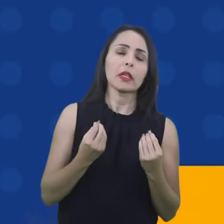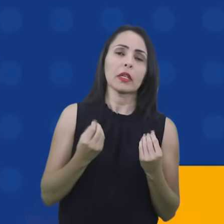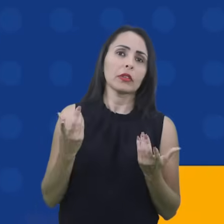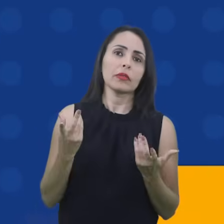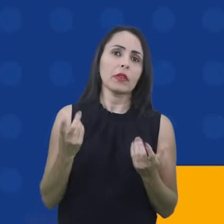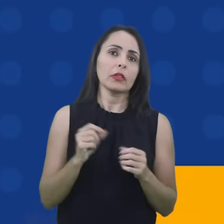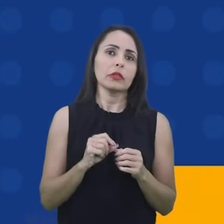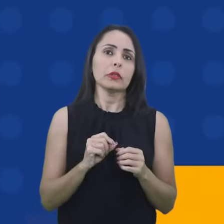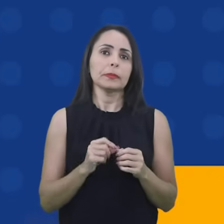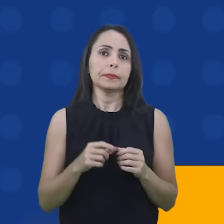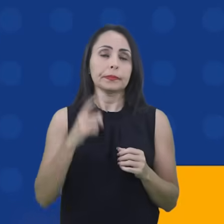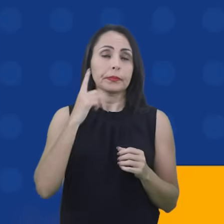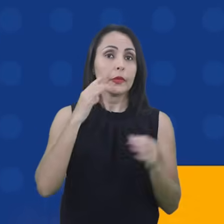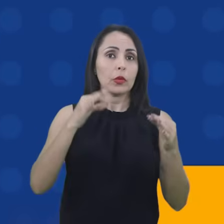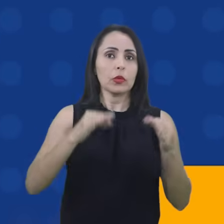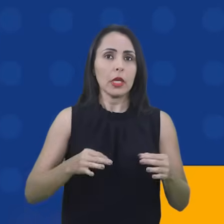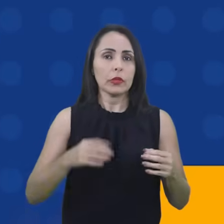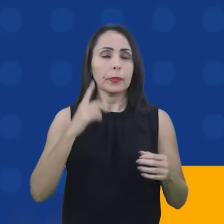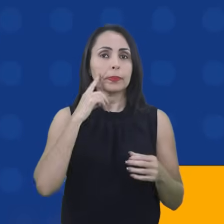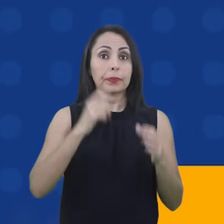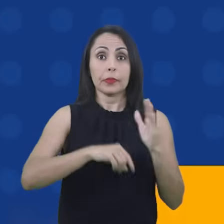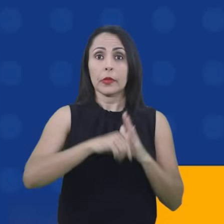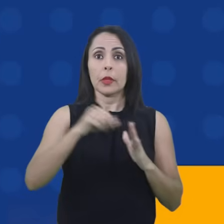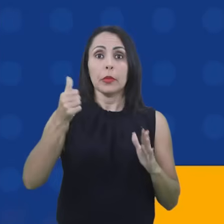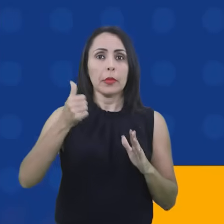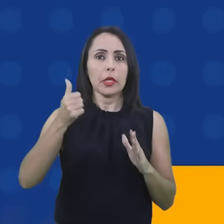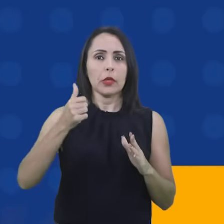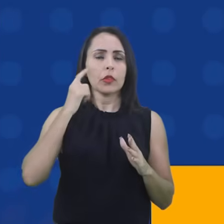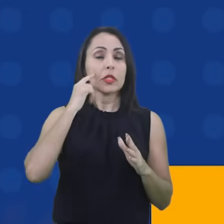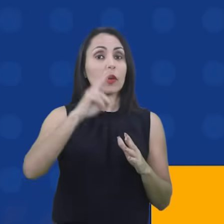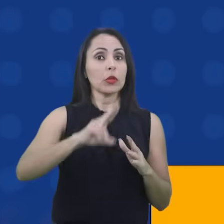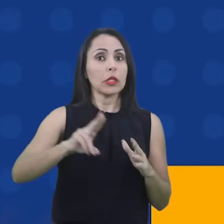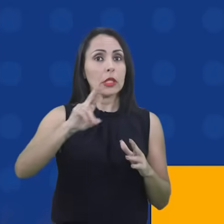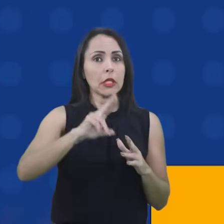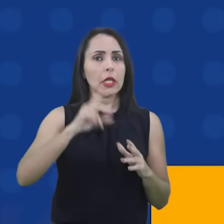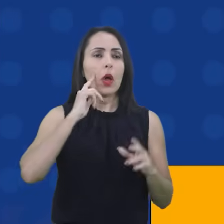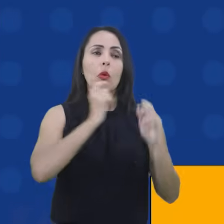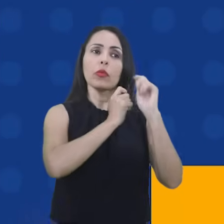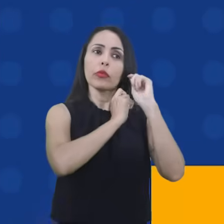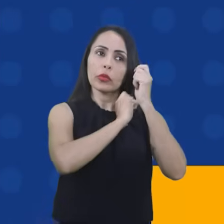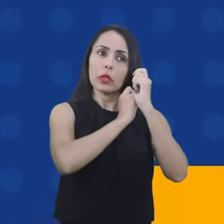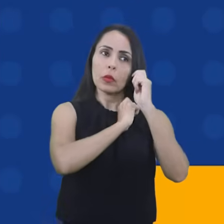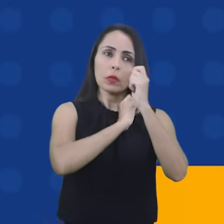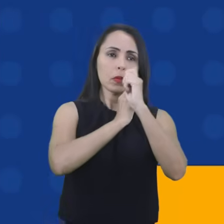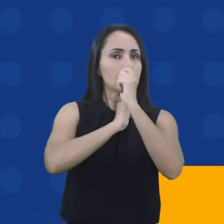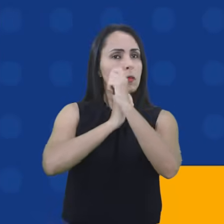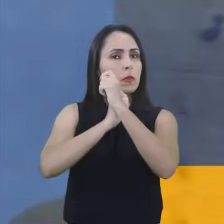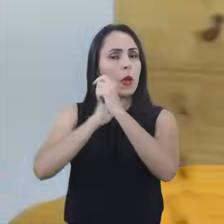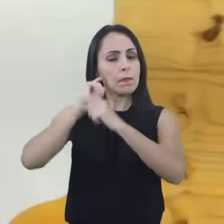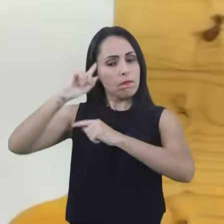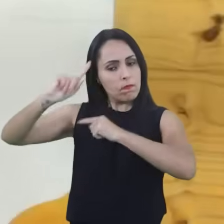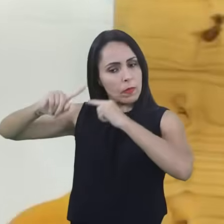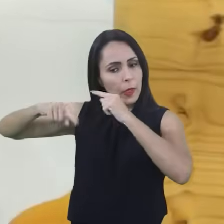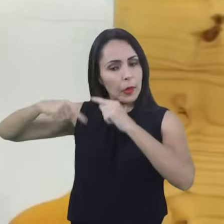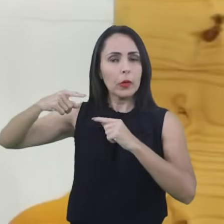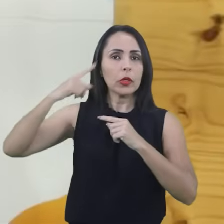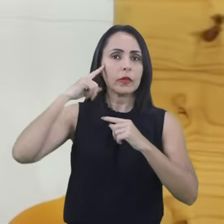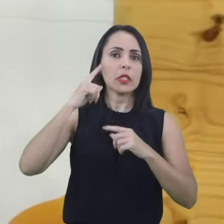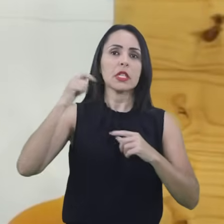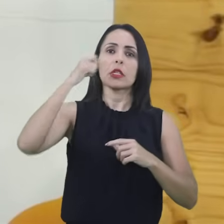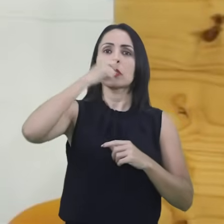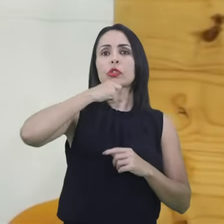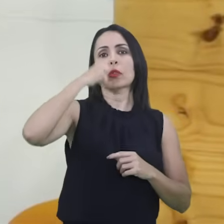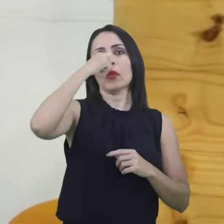proceder? Bem, a forma correta é, primeiro você deve utilizar o fio dental e só em seguida fazer